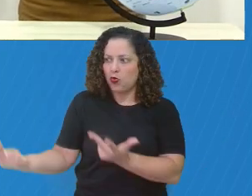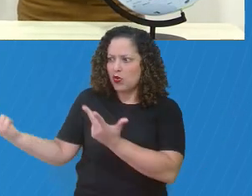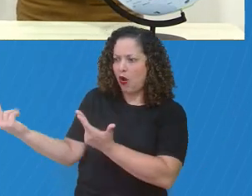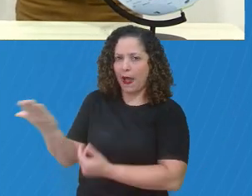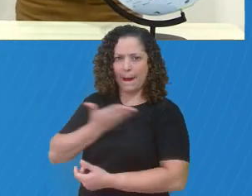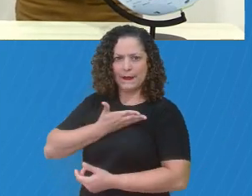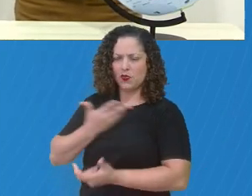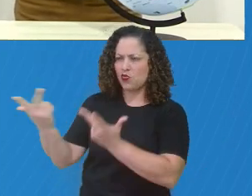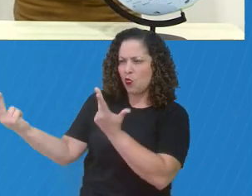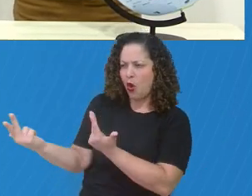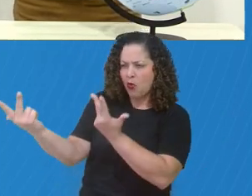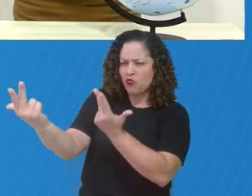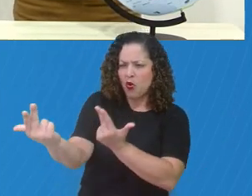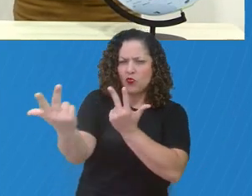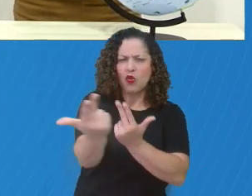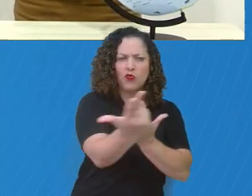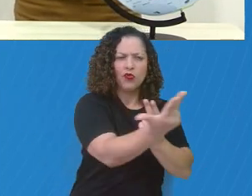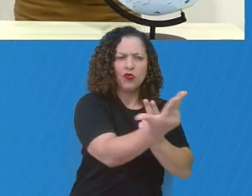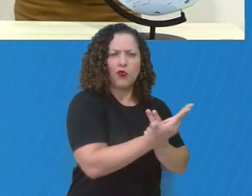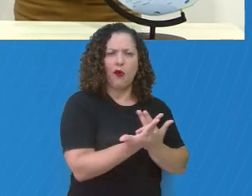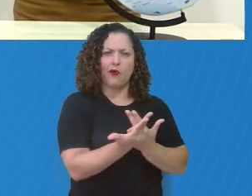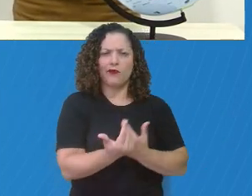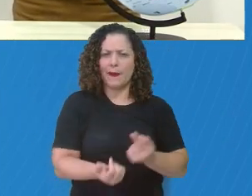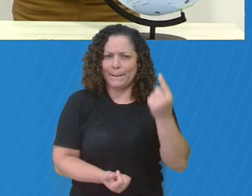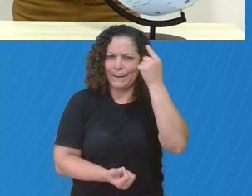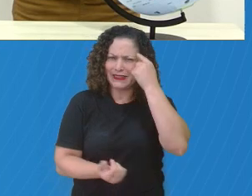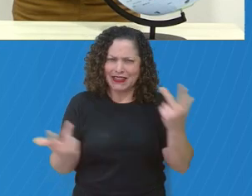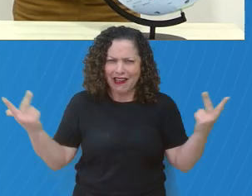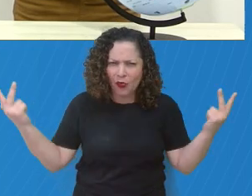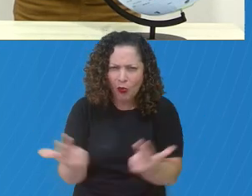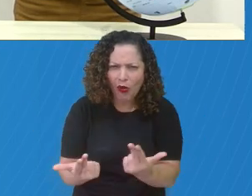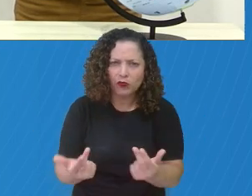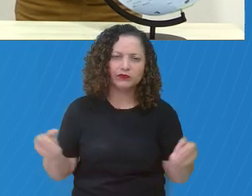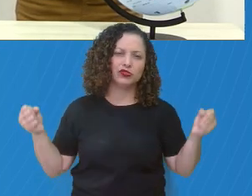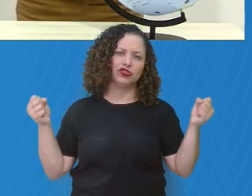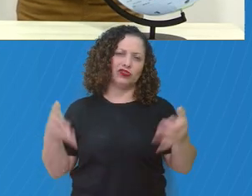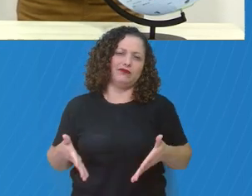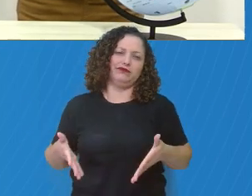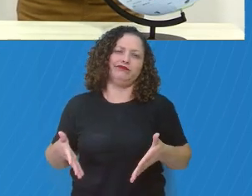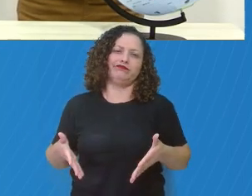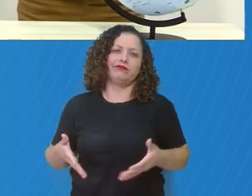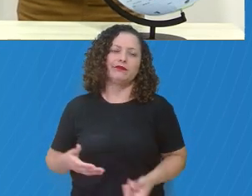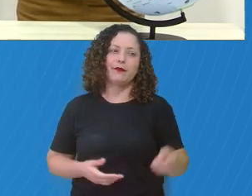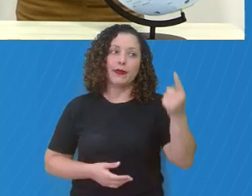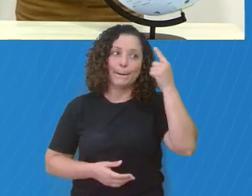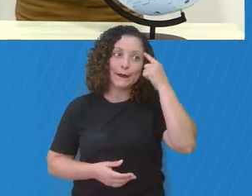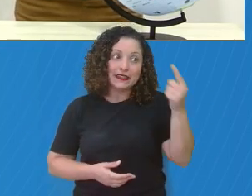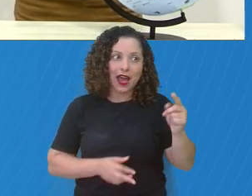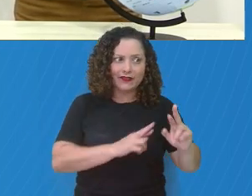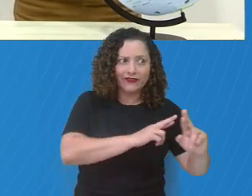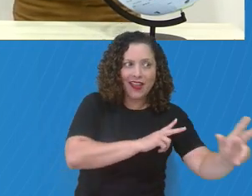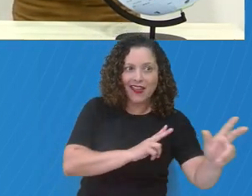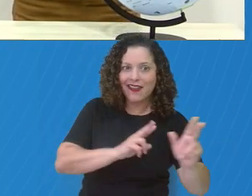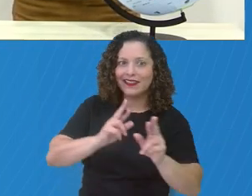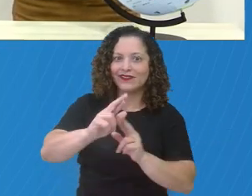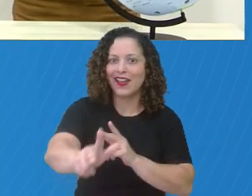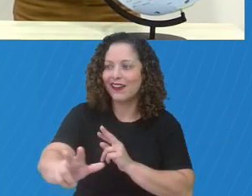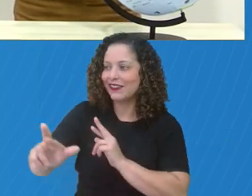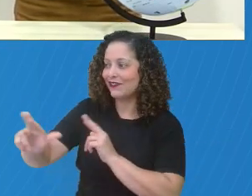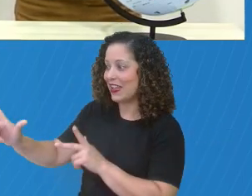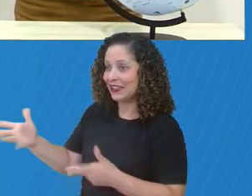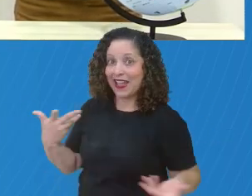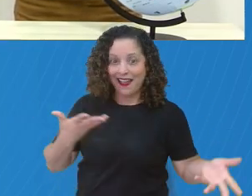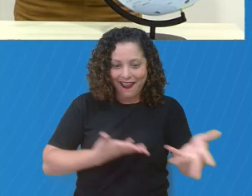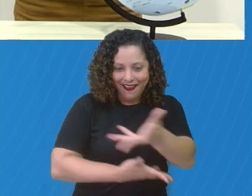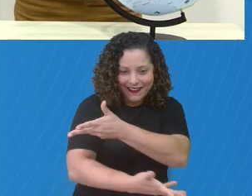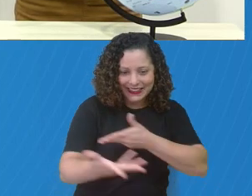os seus coleguinhas da sala, todo mundo sempre ia pensar a mesma coisa. Vê que chatice. Enquanto um pensa de um jeito, verdade. Outro pensa do outro, aí é que